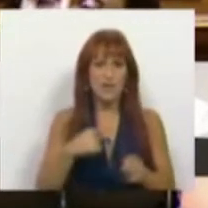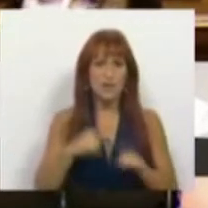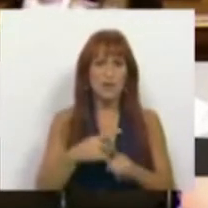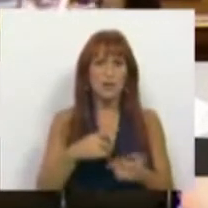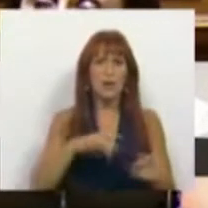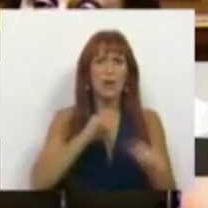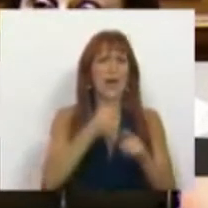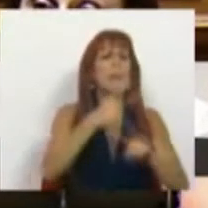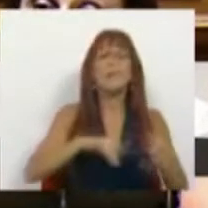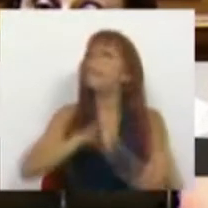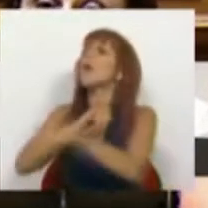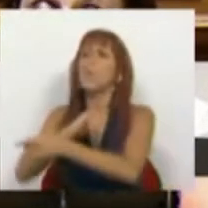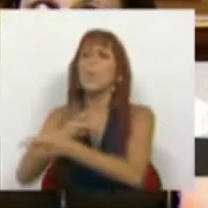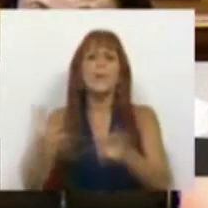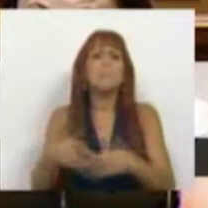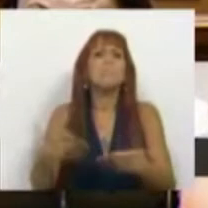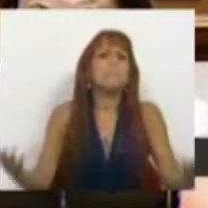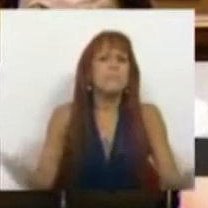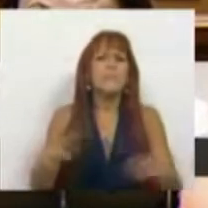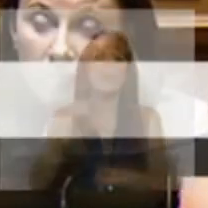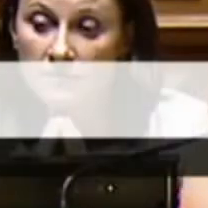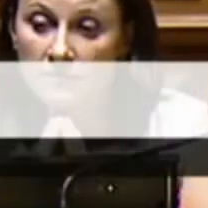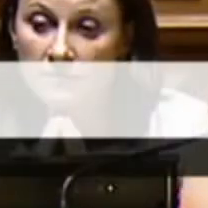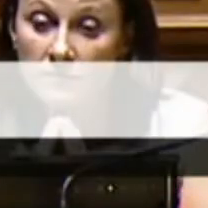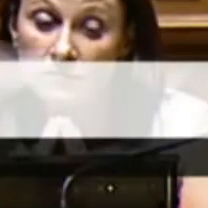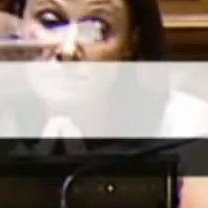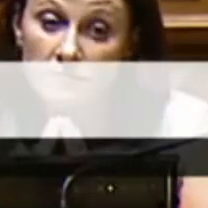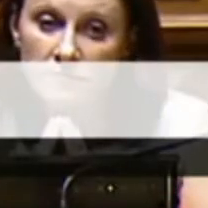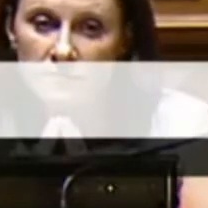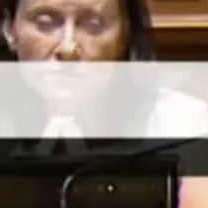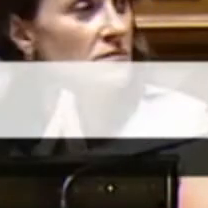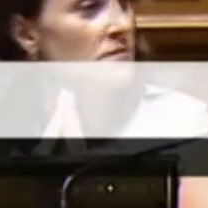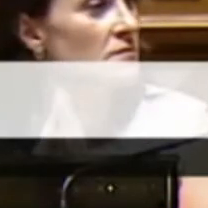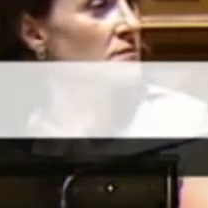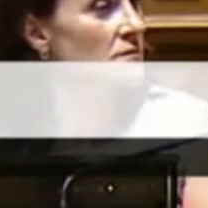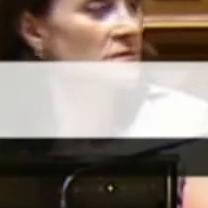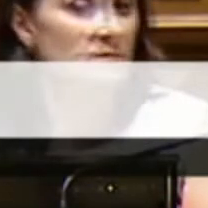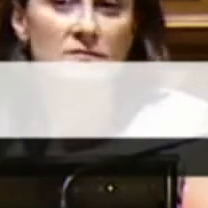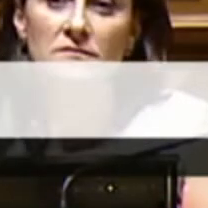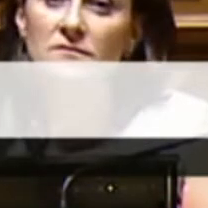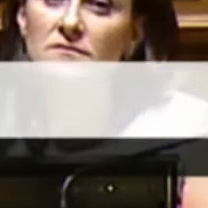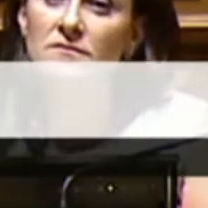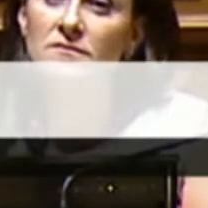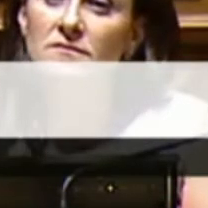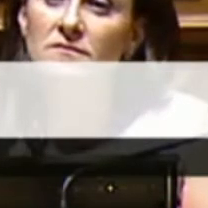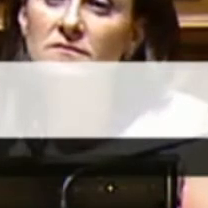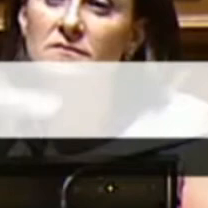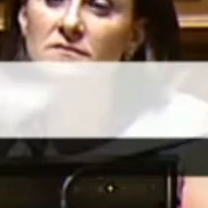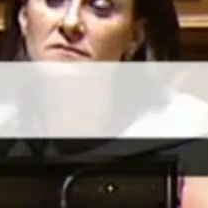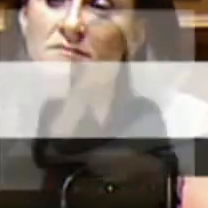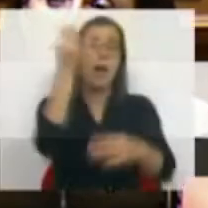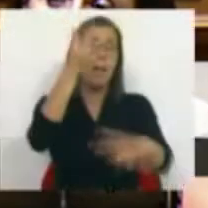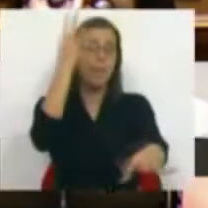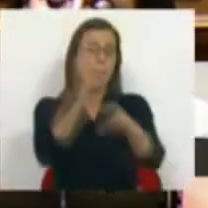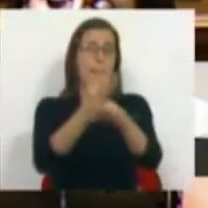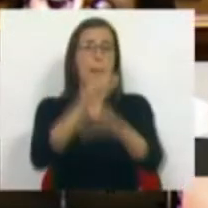a outra metade? Pois bem, e a outra metade? Aquilo que toda a gente já sabe que foi a famosa festa da Parque Escolar. Eu